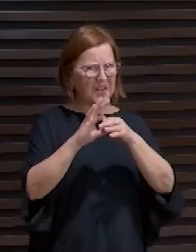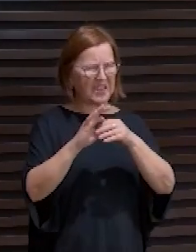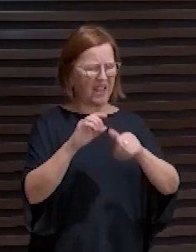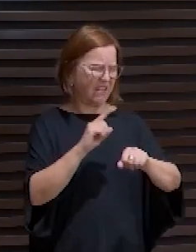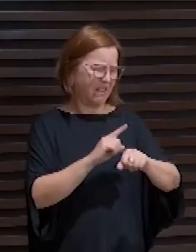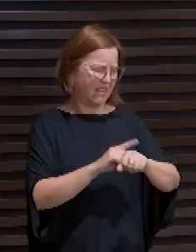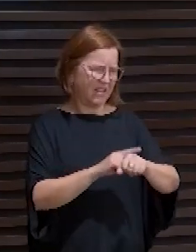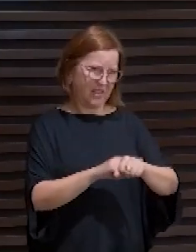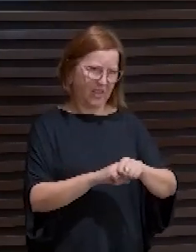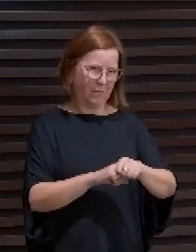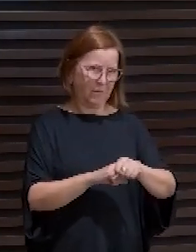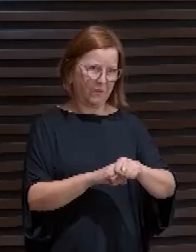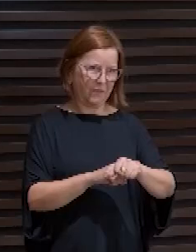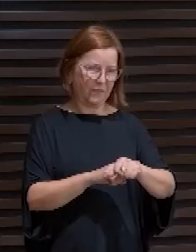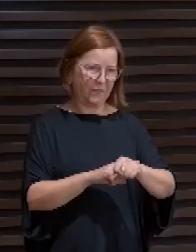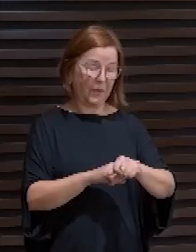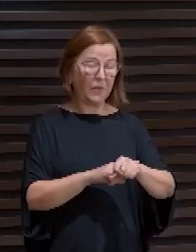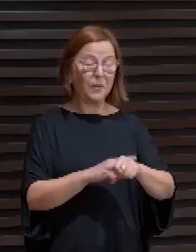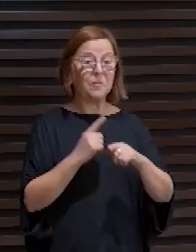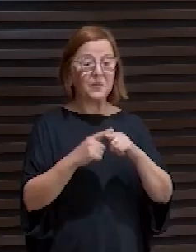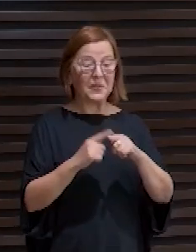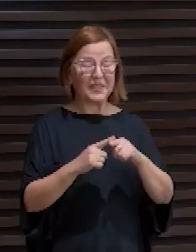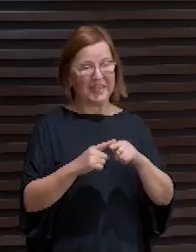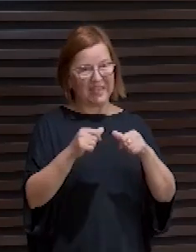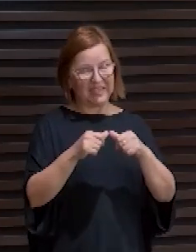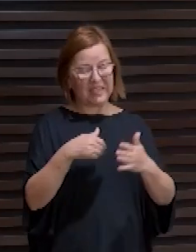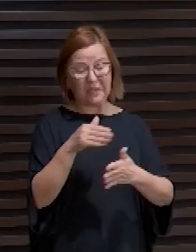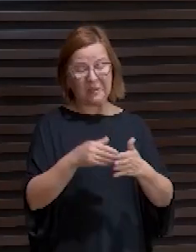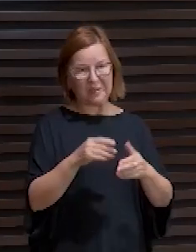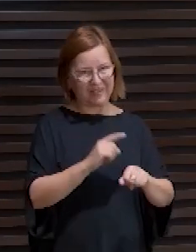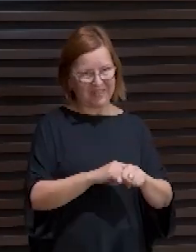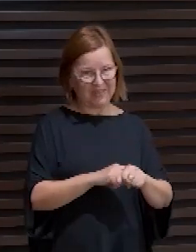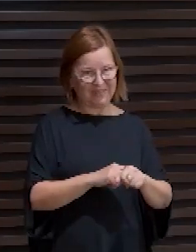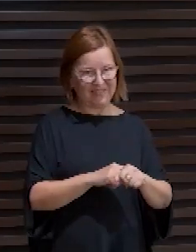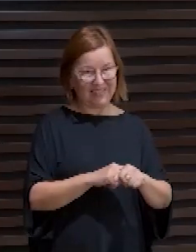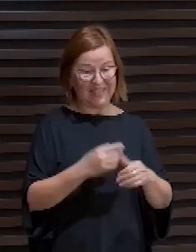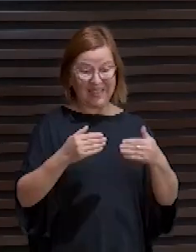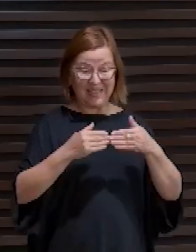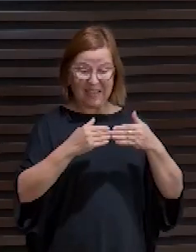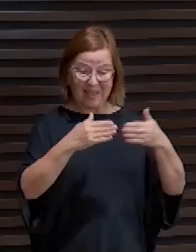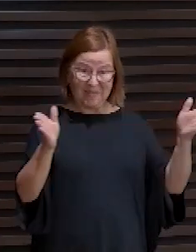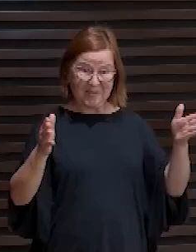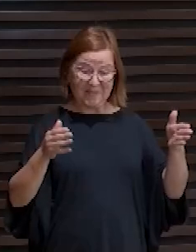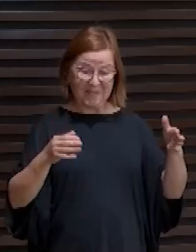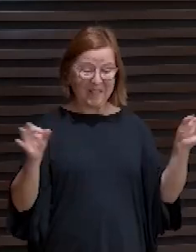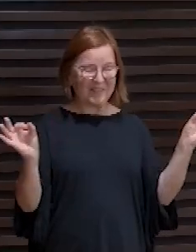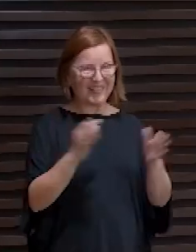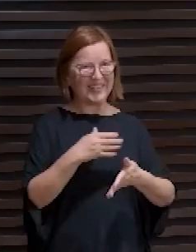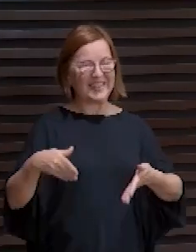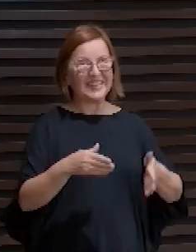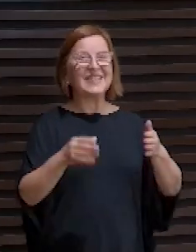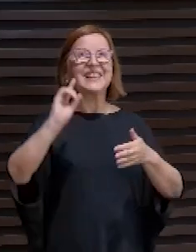é atemporal, ele está em todos os tempos, e que abriu completamente o caminho a Deus, eles